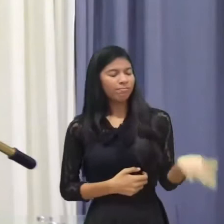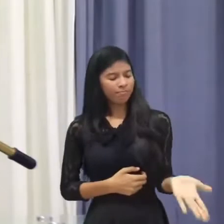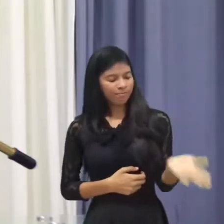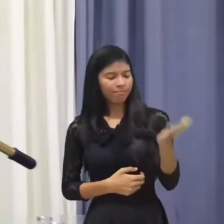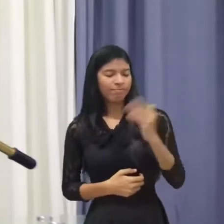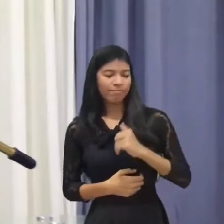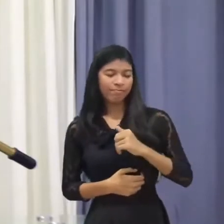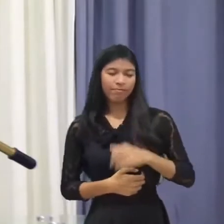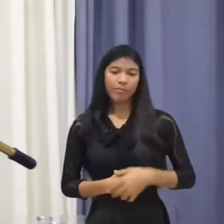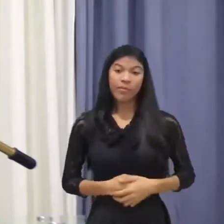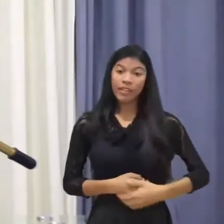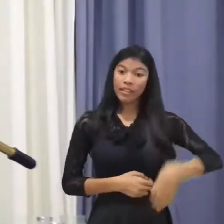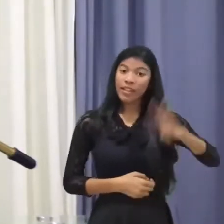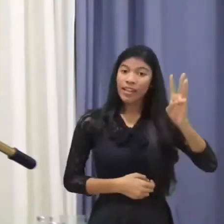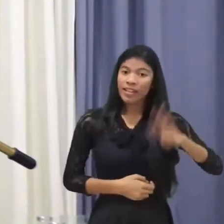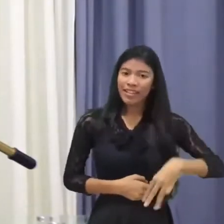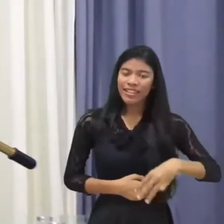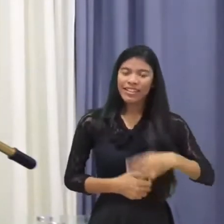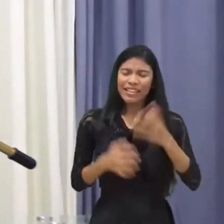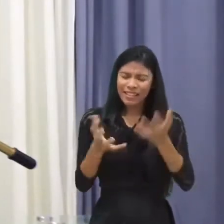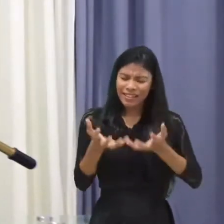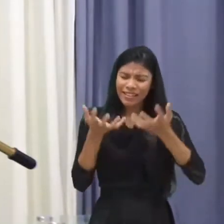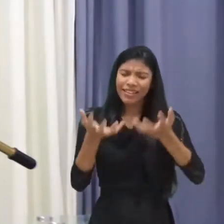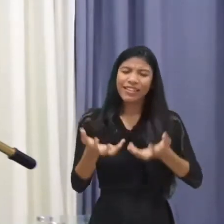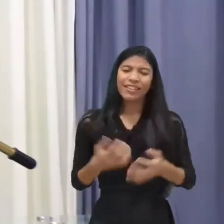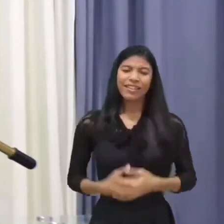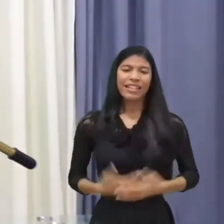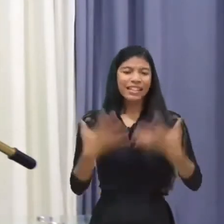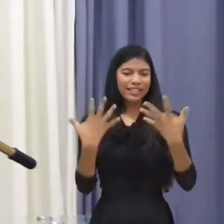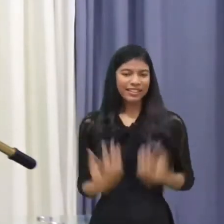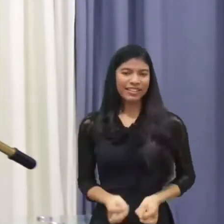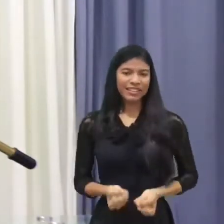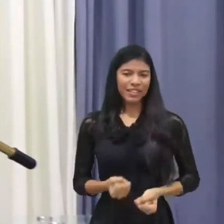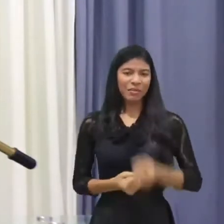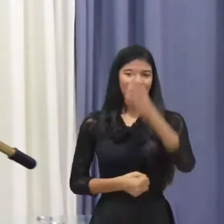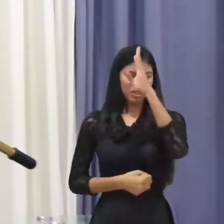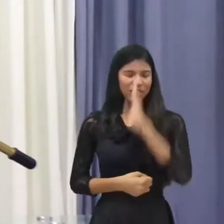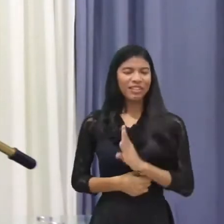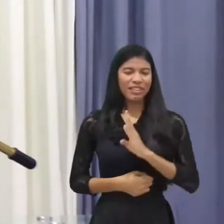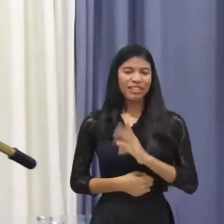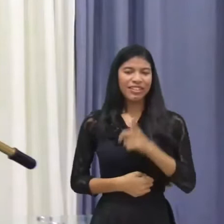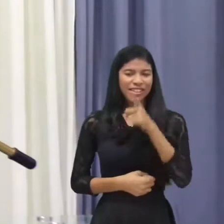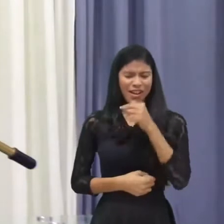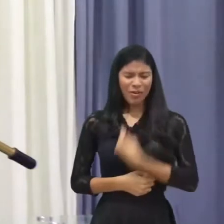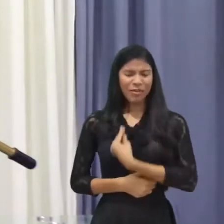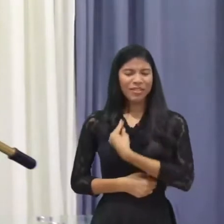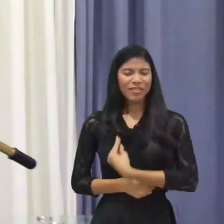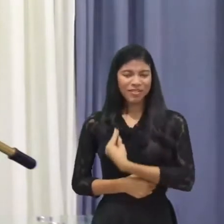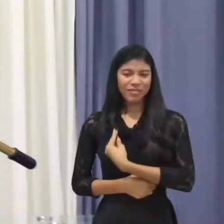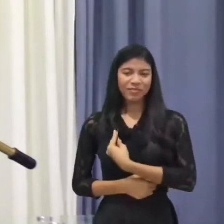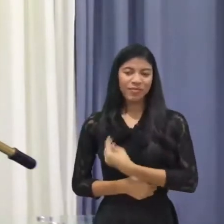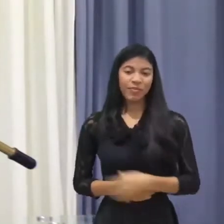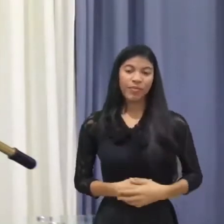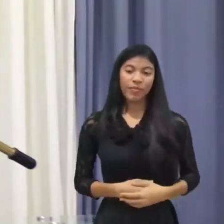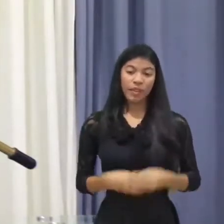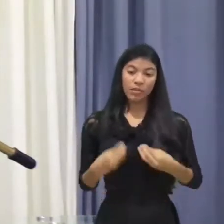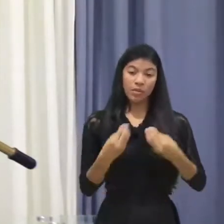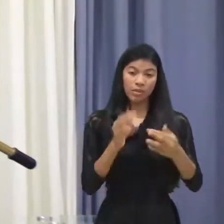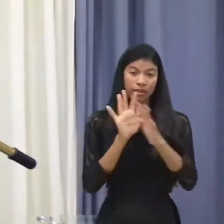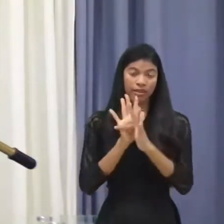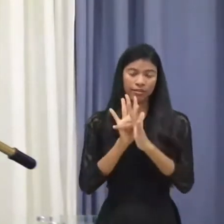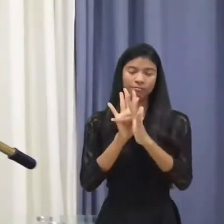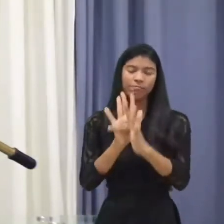quem quiser, receba de graça a água da vida. Aquele que dá testemunho destas coisas